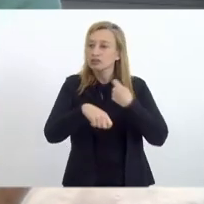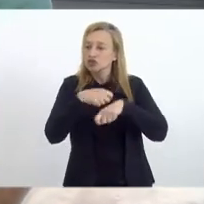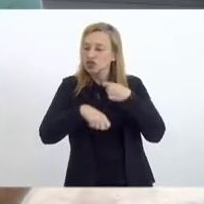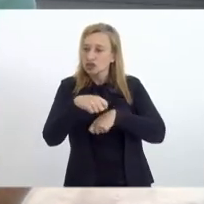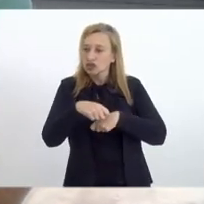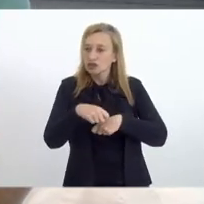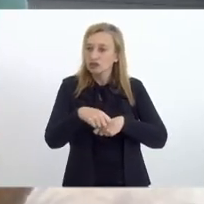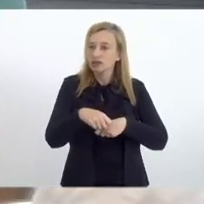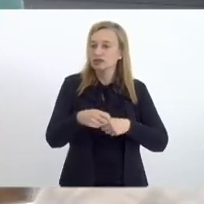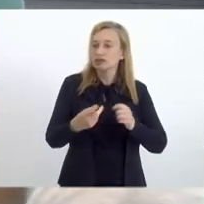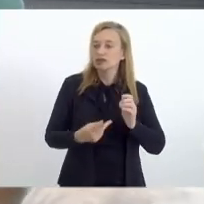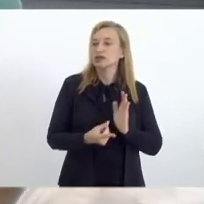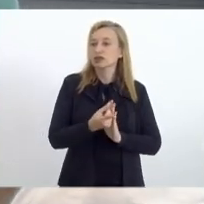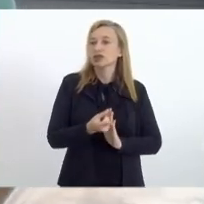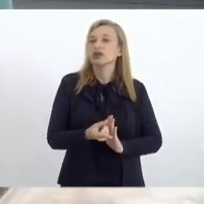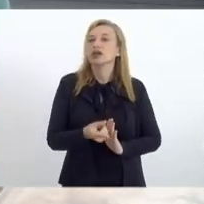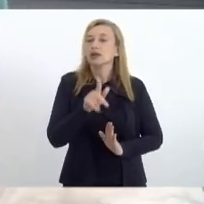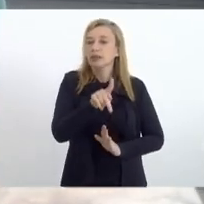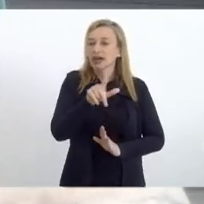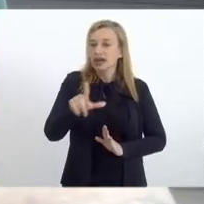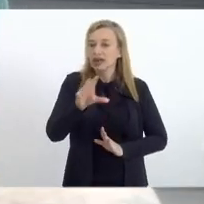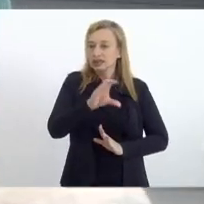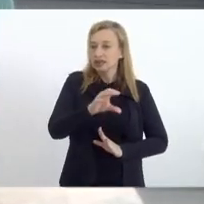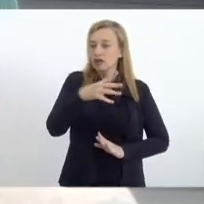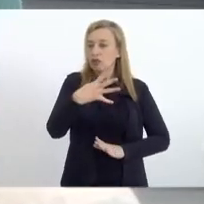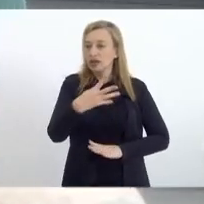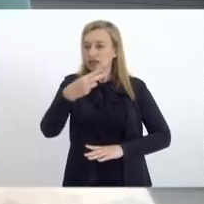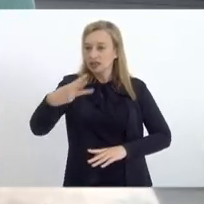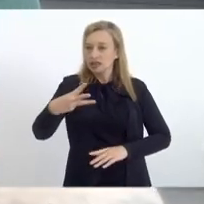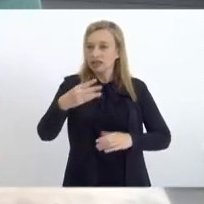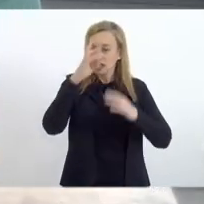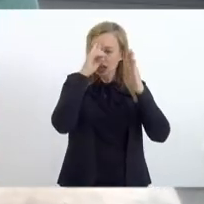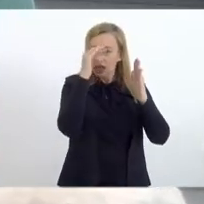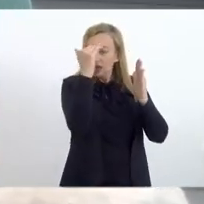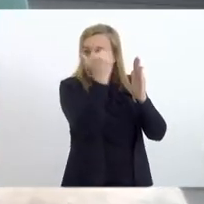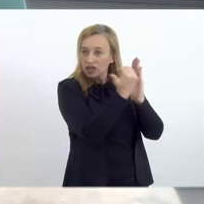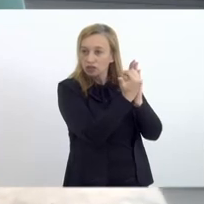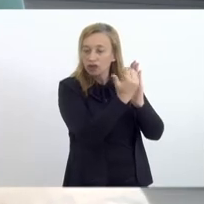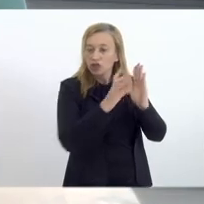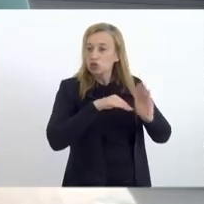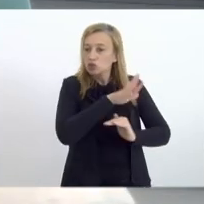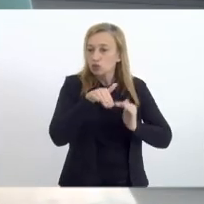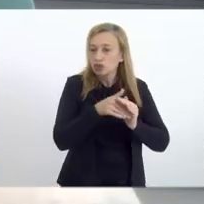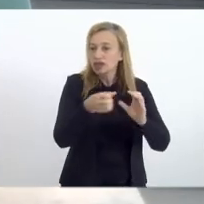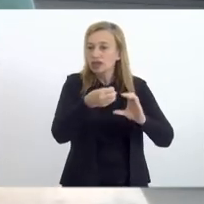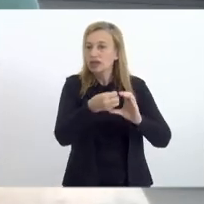financeira. O PLC 43 respeita todas as características do Rio Previdência.